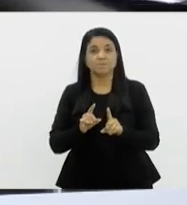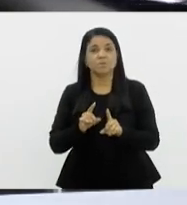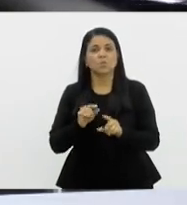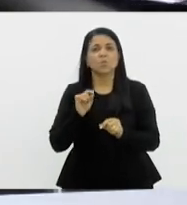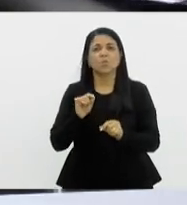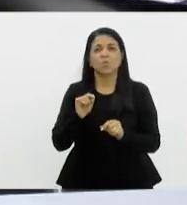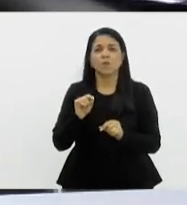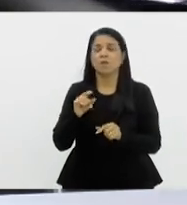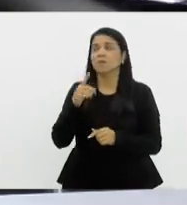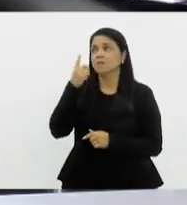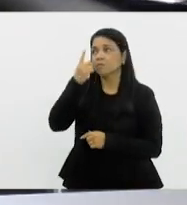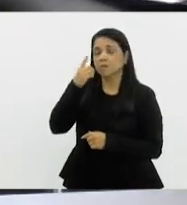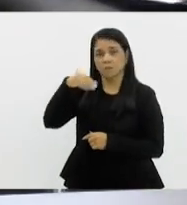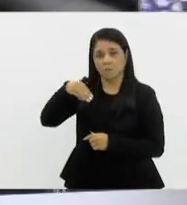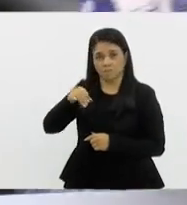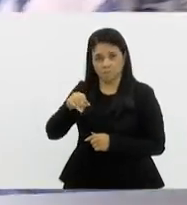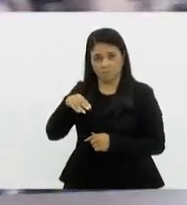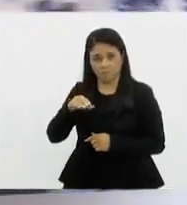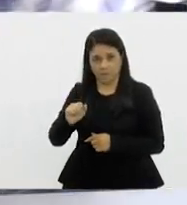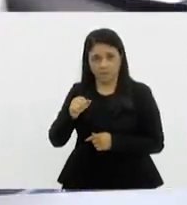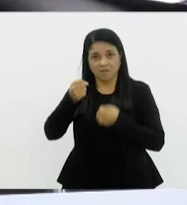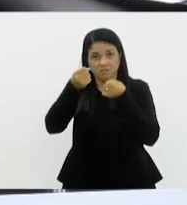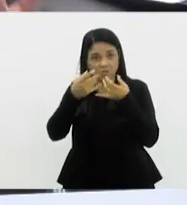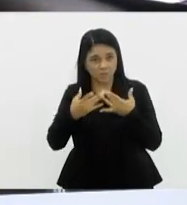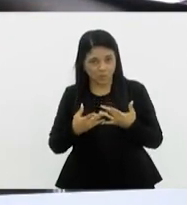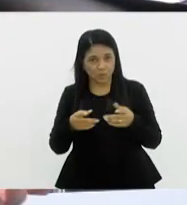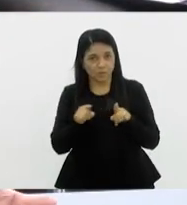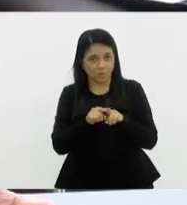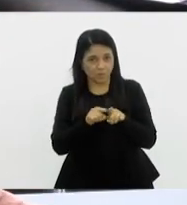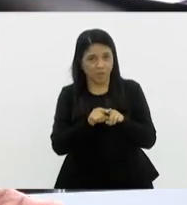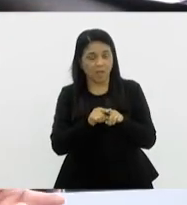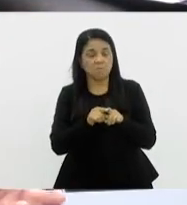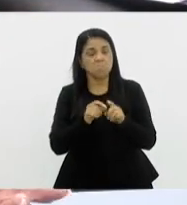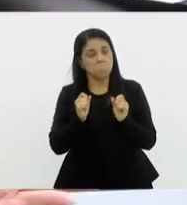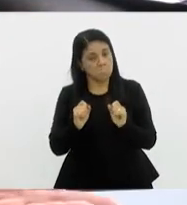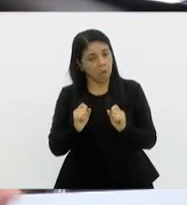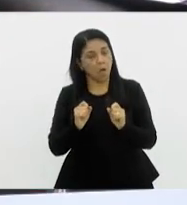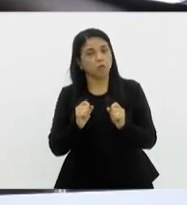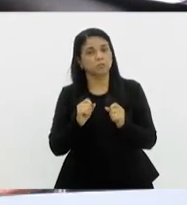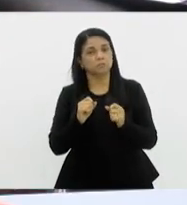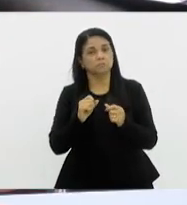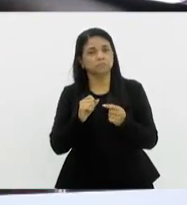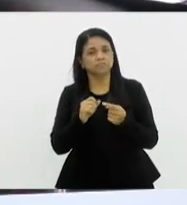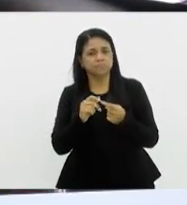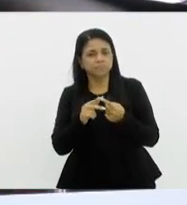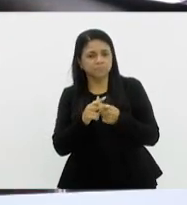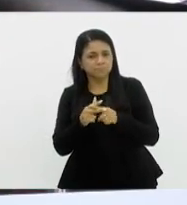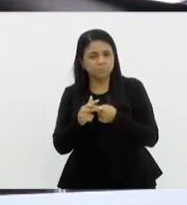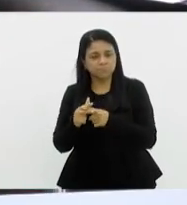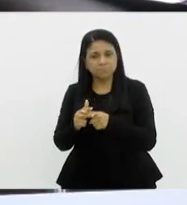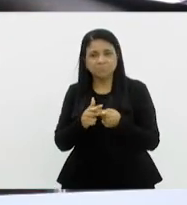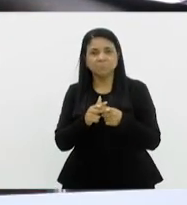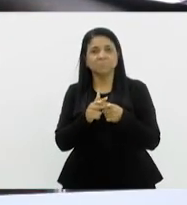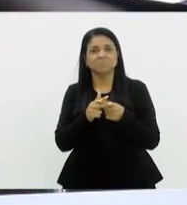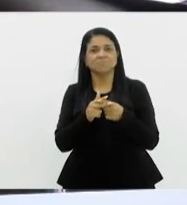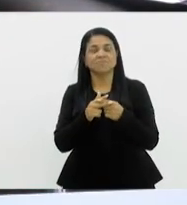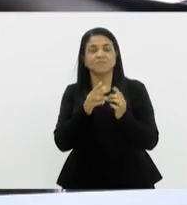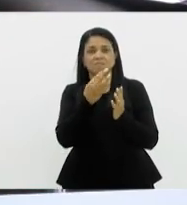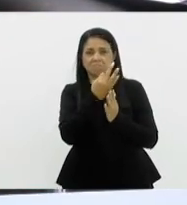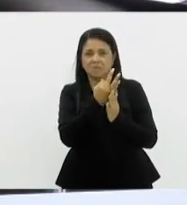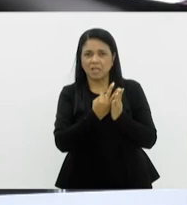o deputado Mink colocou muito bem, talvez caiba essas alterações, também, né, eu ia sugerir